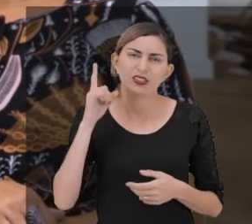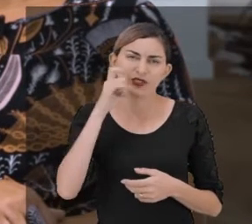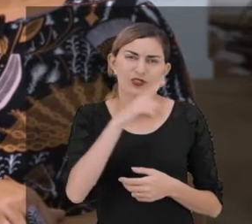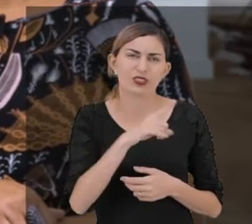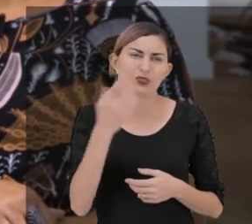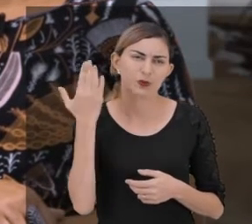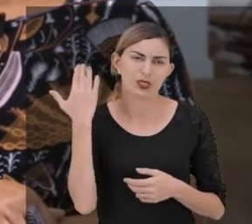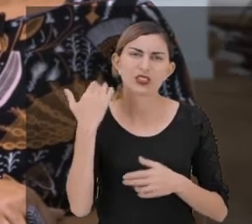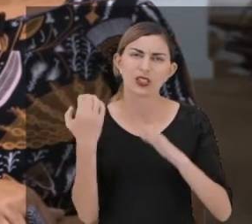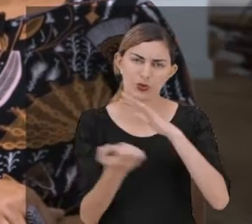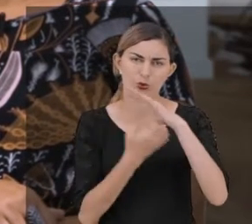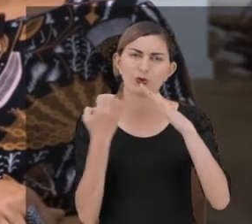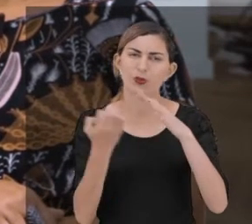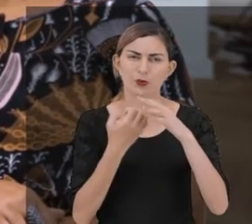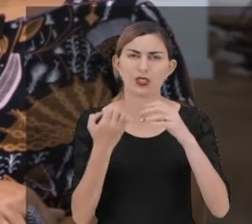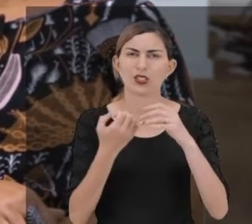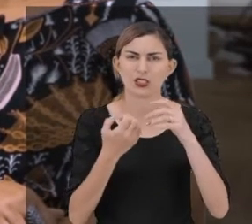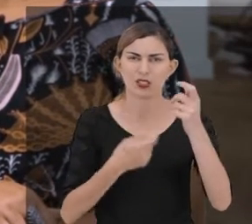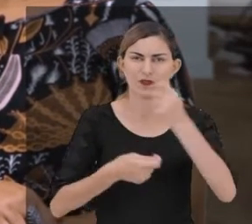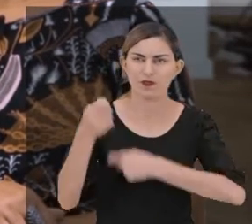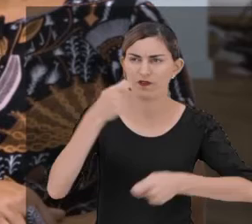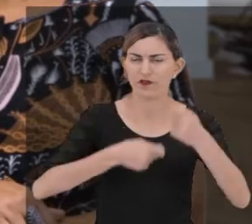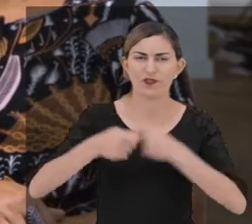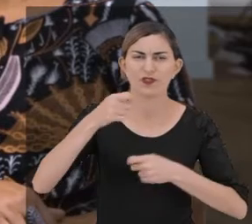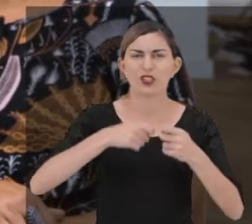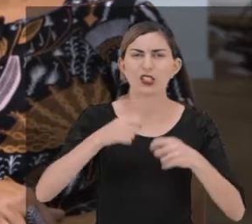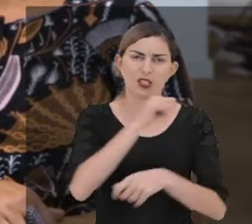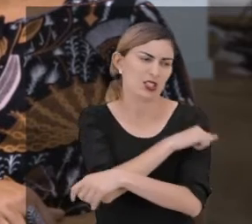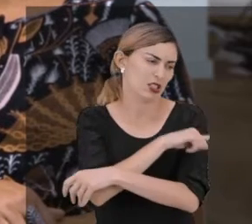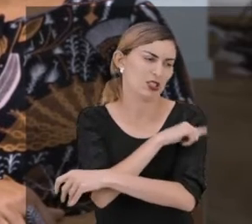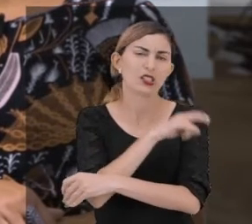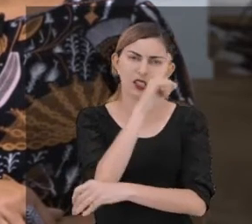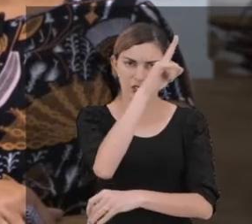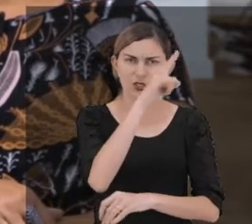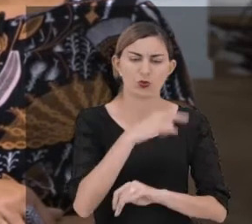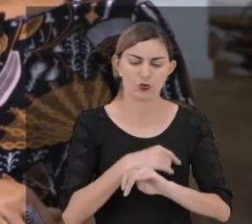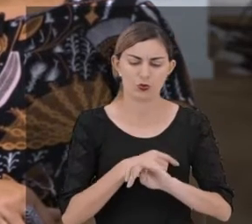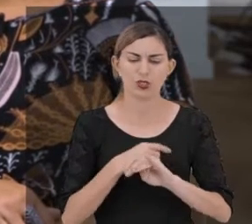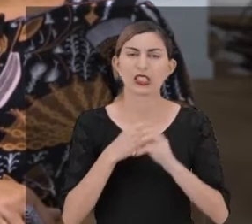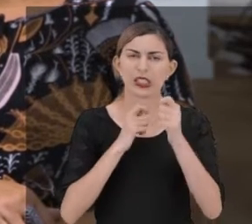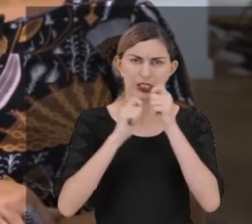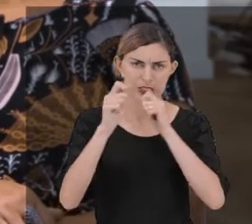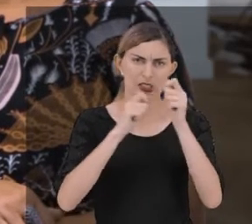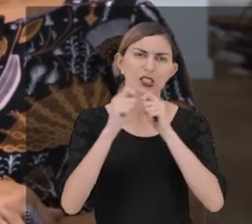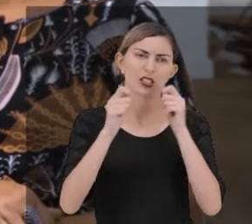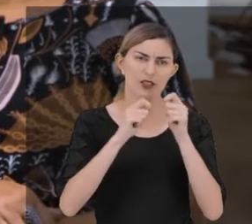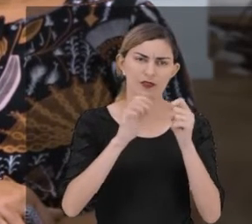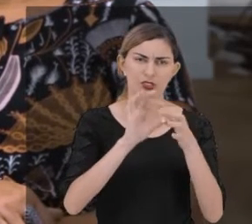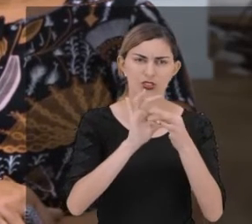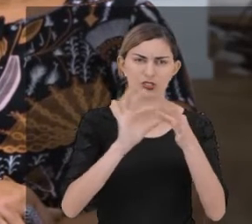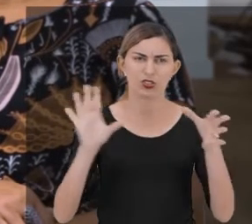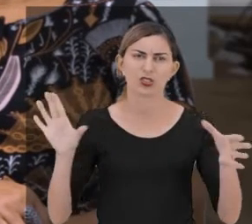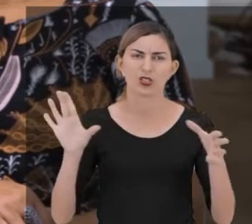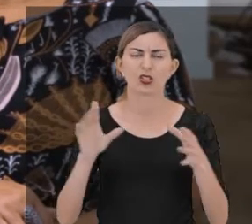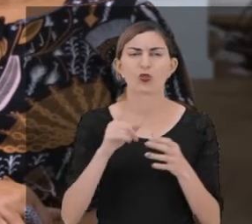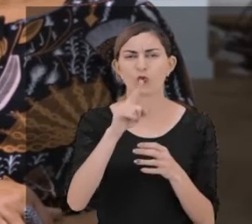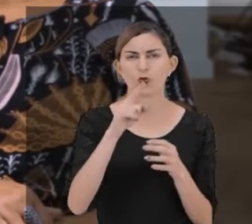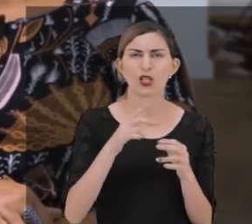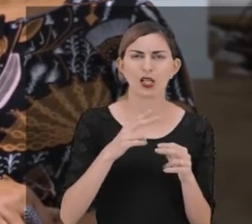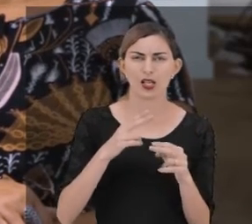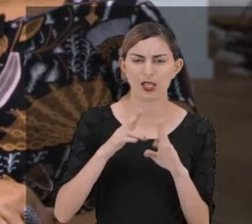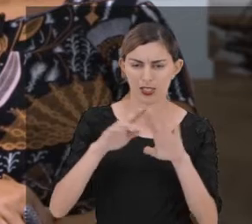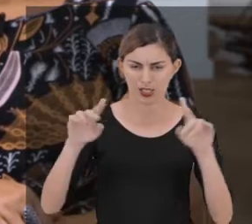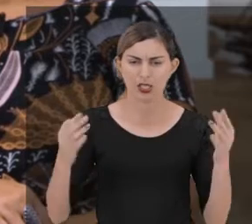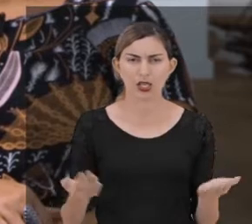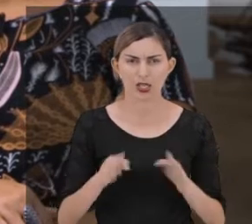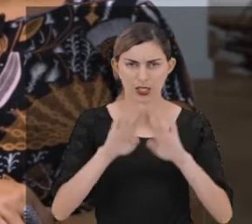numa empresa de varejo no estado do Rio de Janeiro e na entrevista de desligamento uma caixa